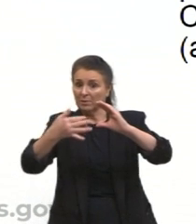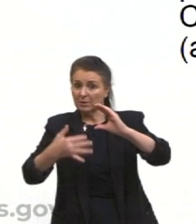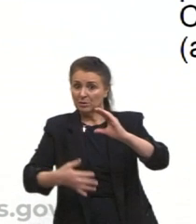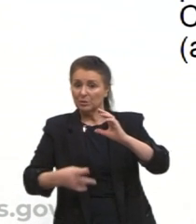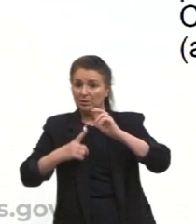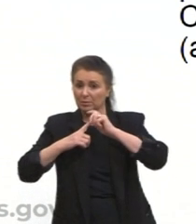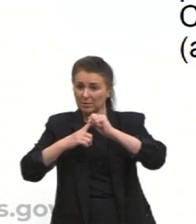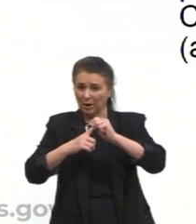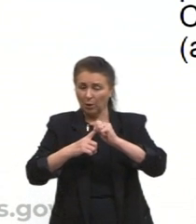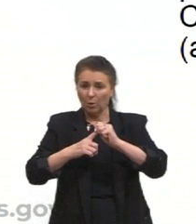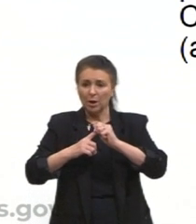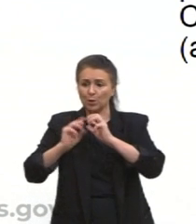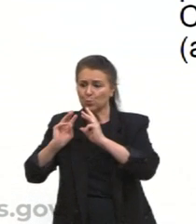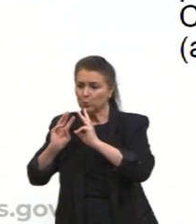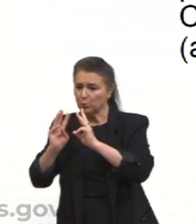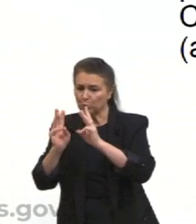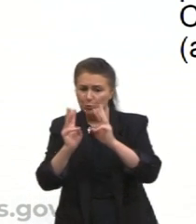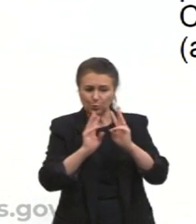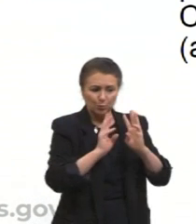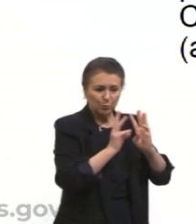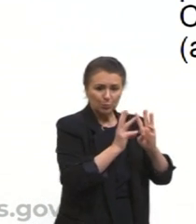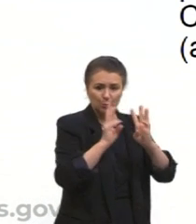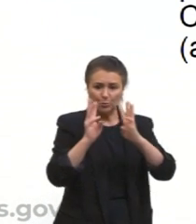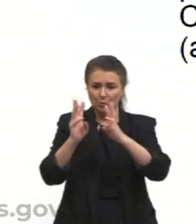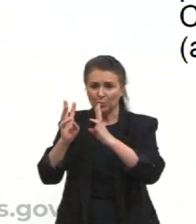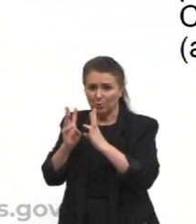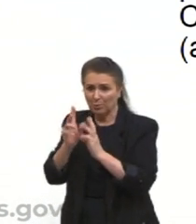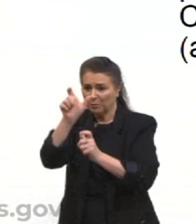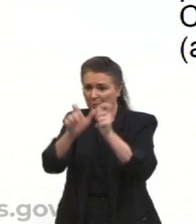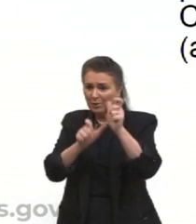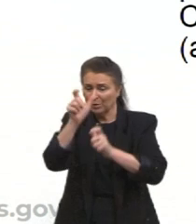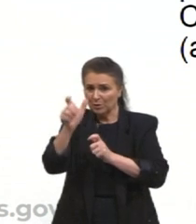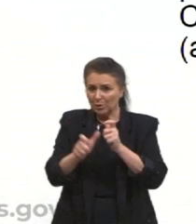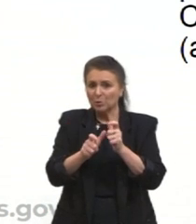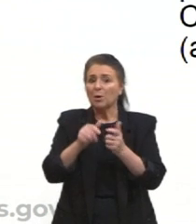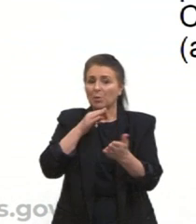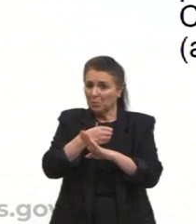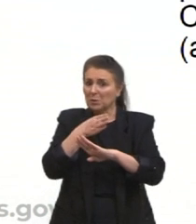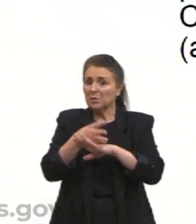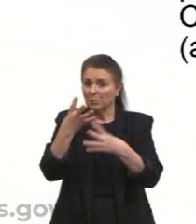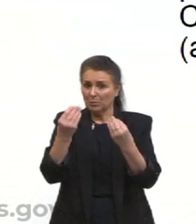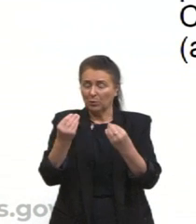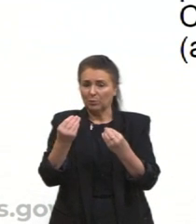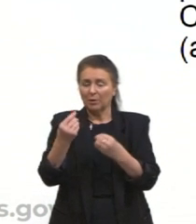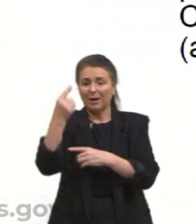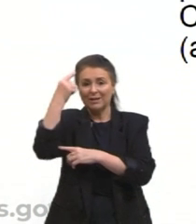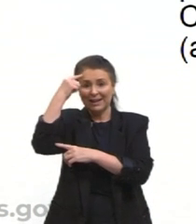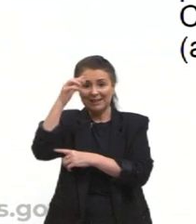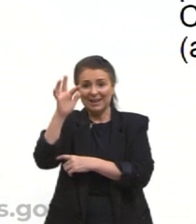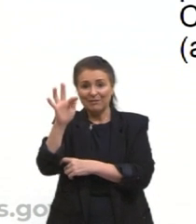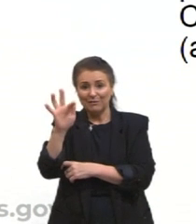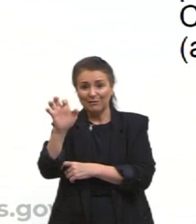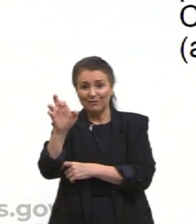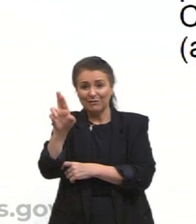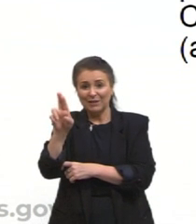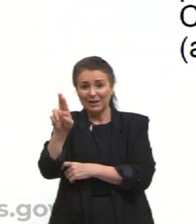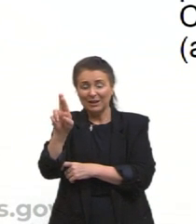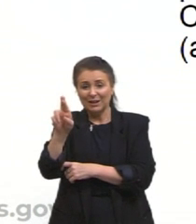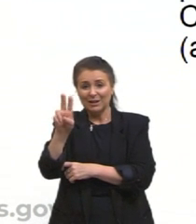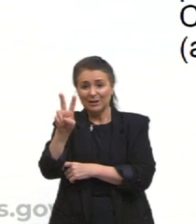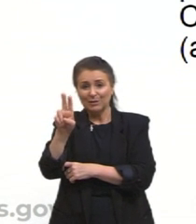ondulando nos maneiros de dança fica a ferver e foi dessa ideia de fervura o povo pronuncia